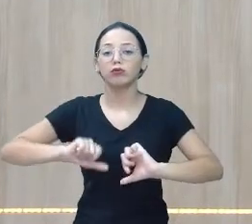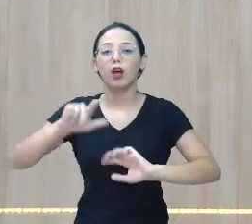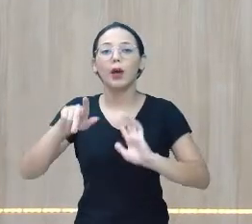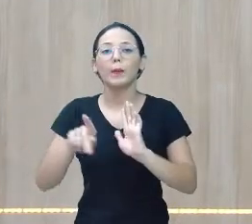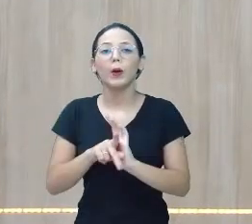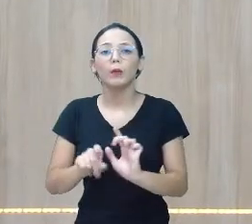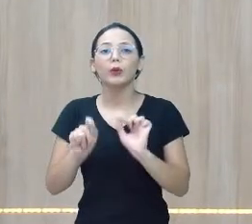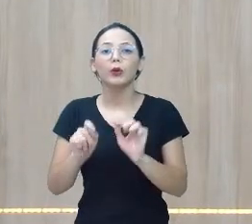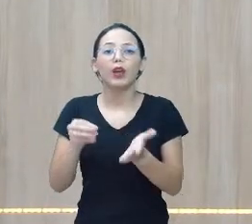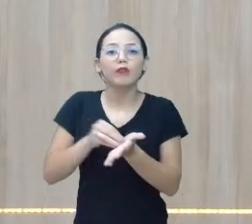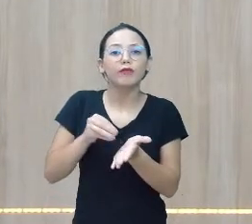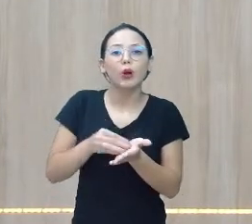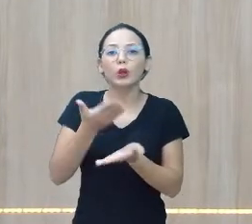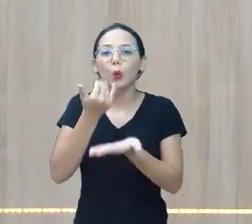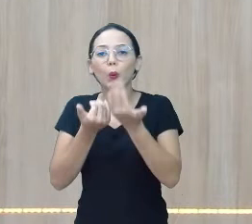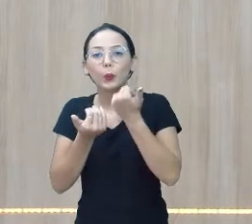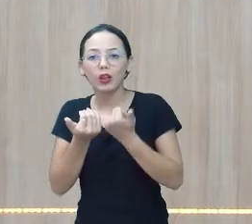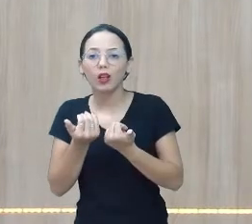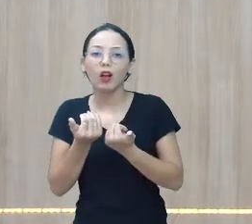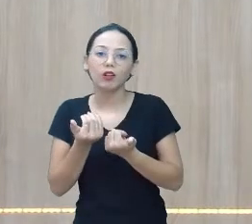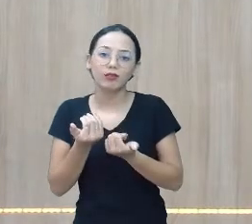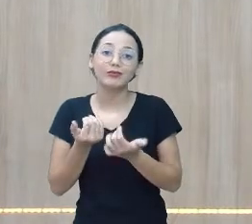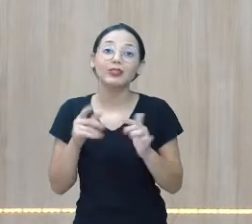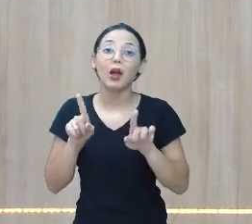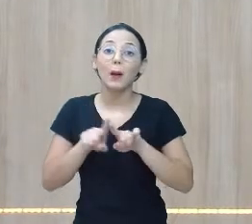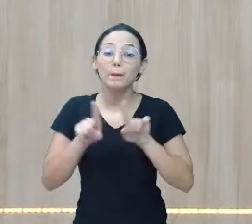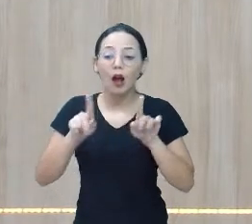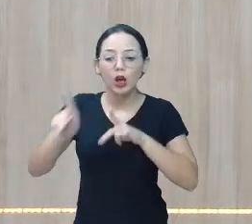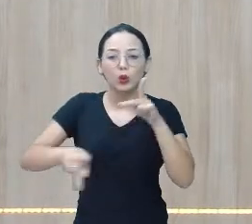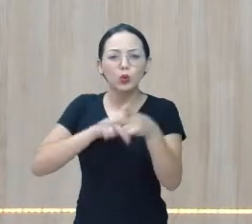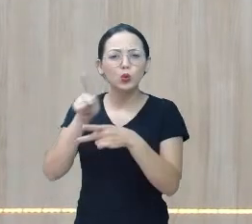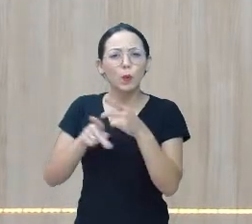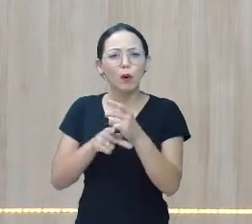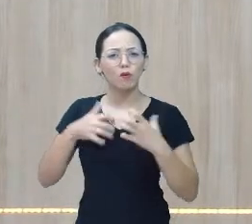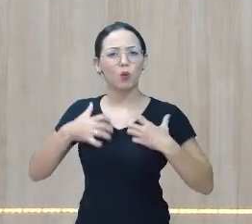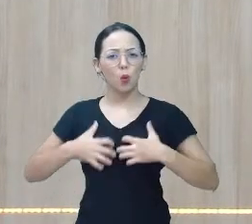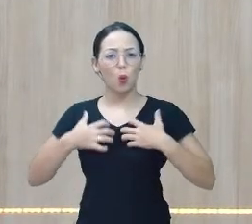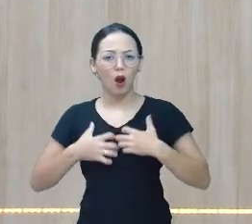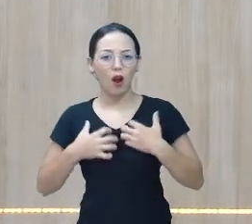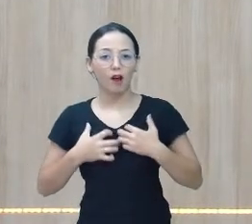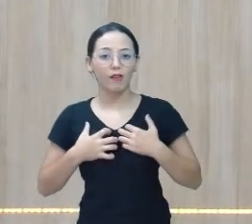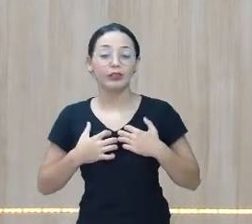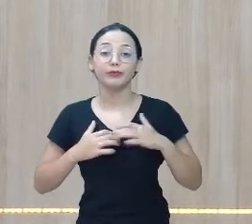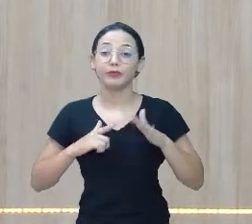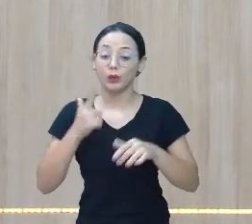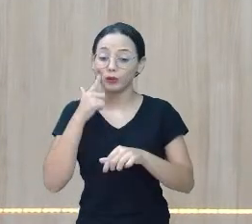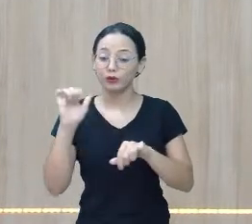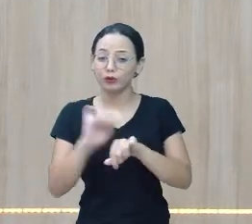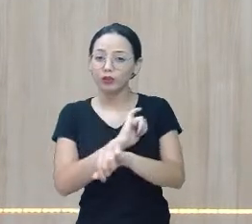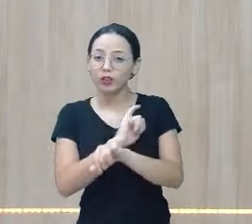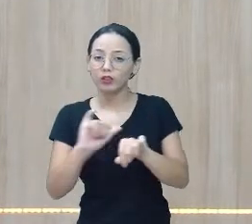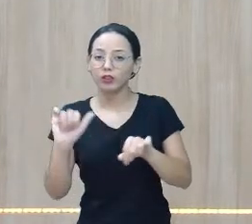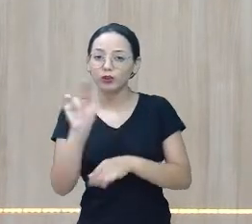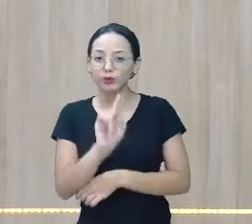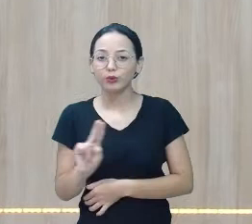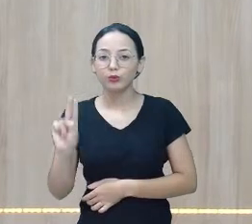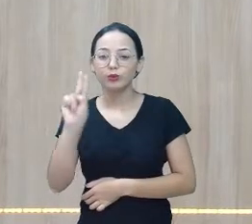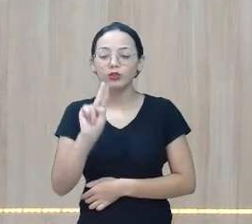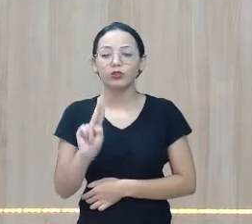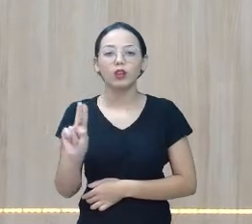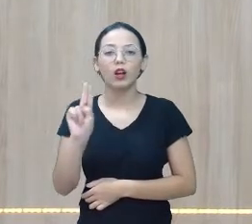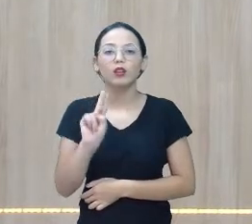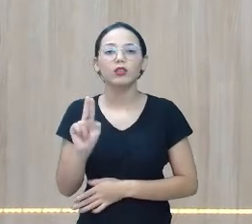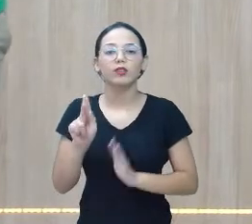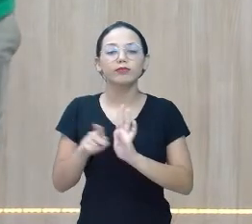em crise por falta de alimentos, por exemplo, e o povo se revoltava. Então, uma das estratégias utilizadas